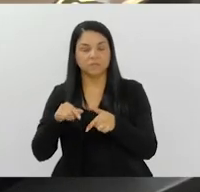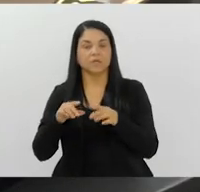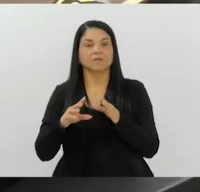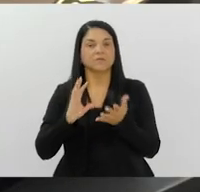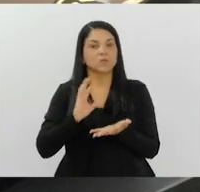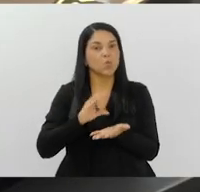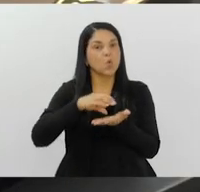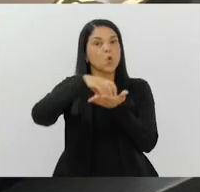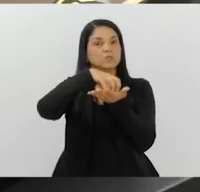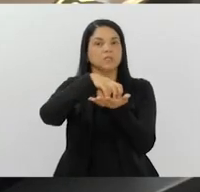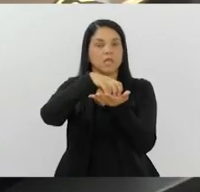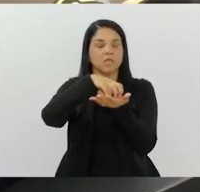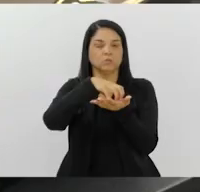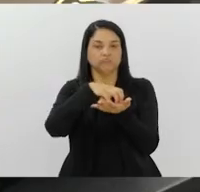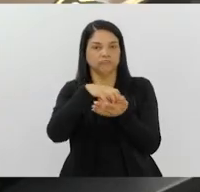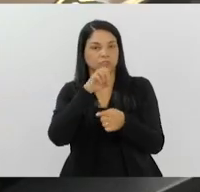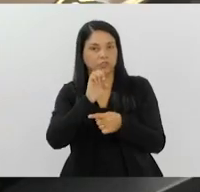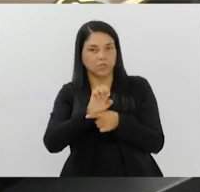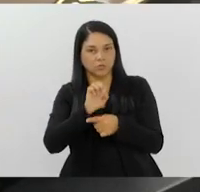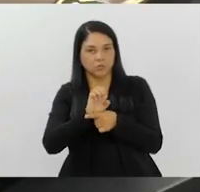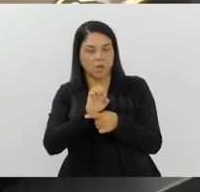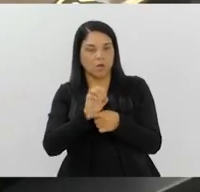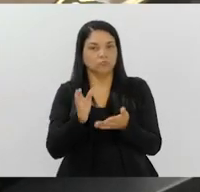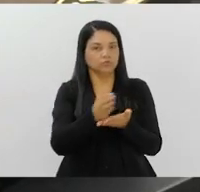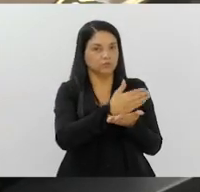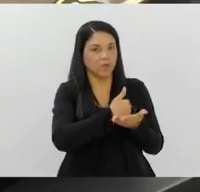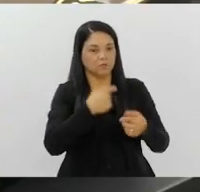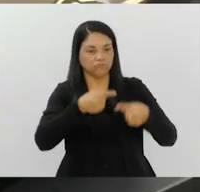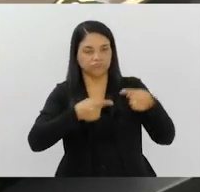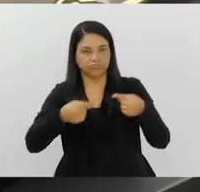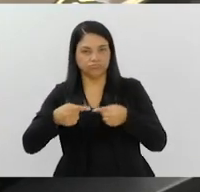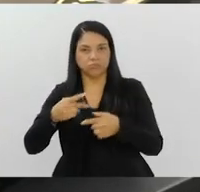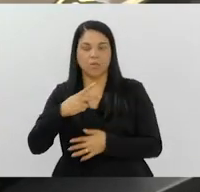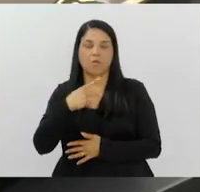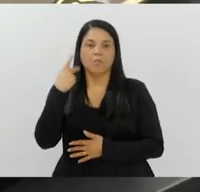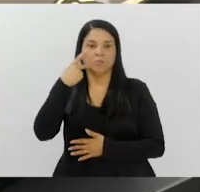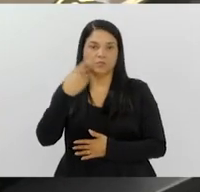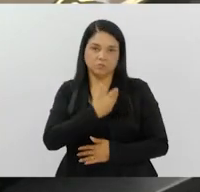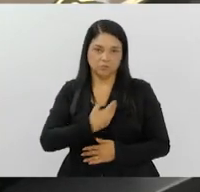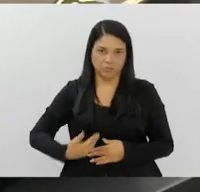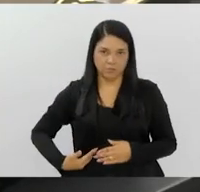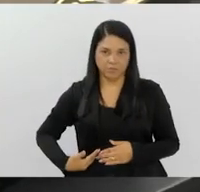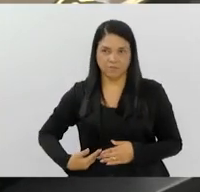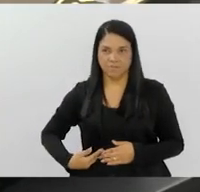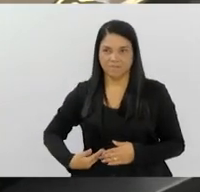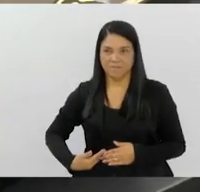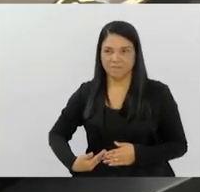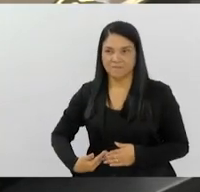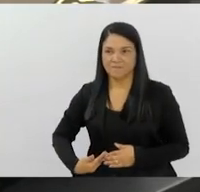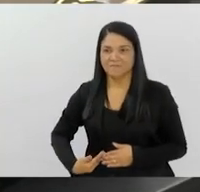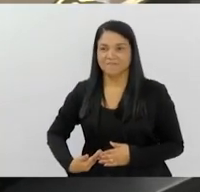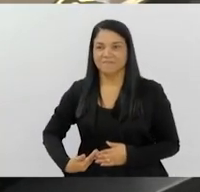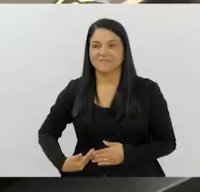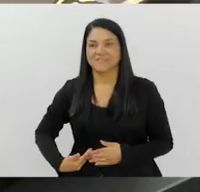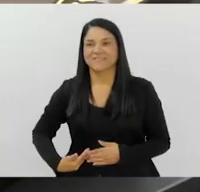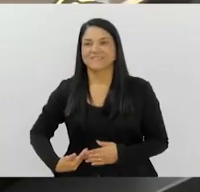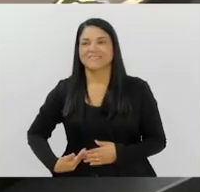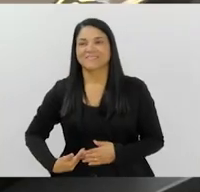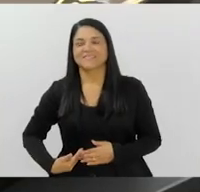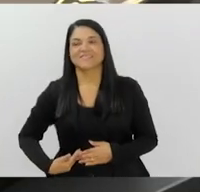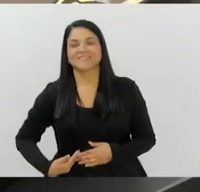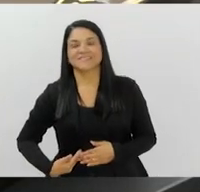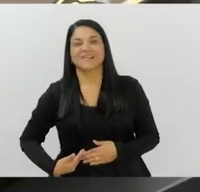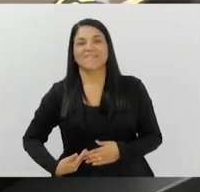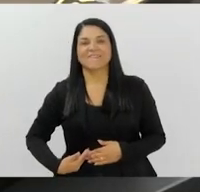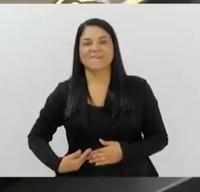proteção de dados para debater as políticas públic e acabou não séo E